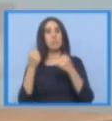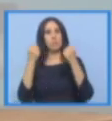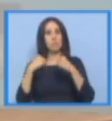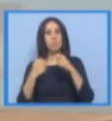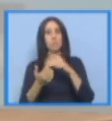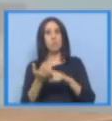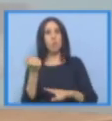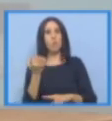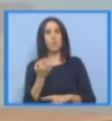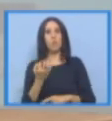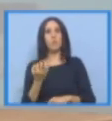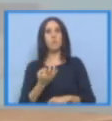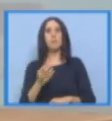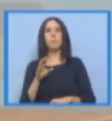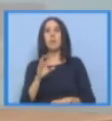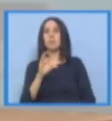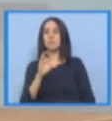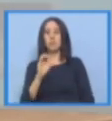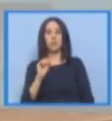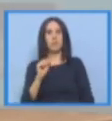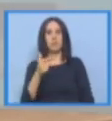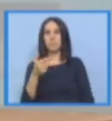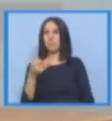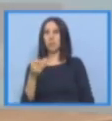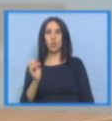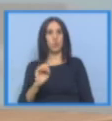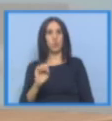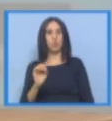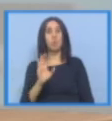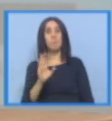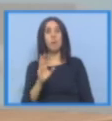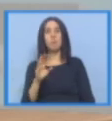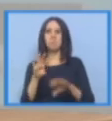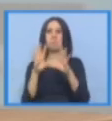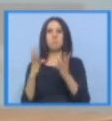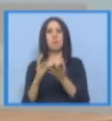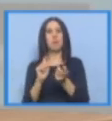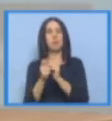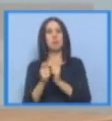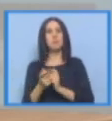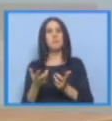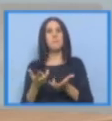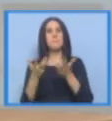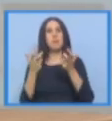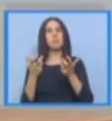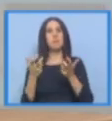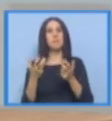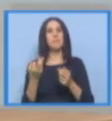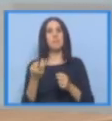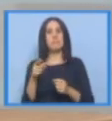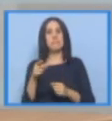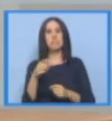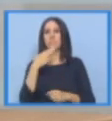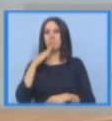acordo, embora sem a CGTP, e, de forma geral, as alterações pretendem combater